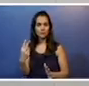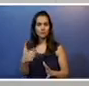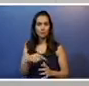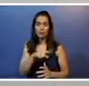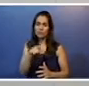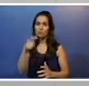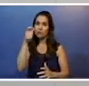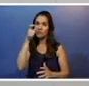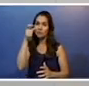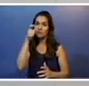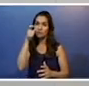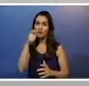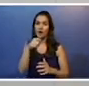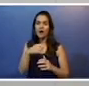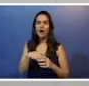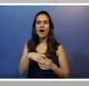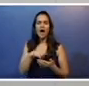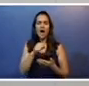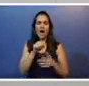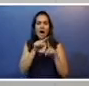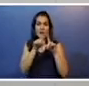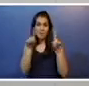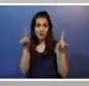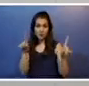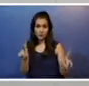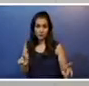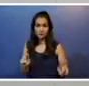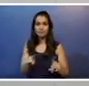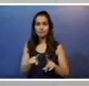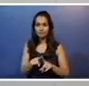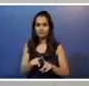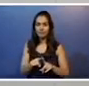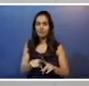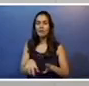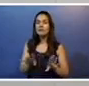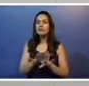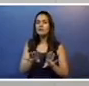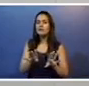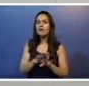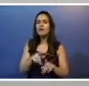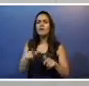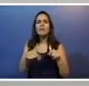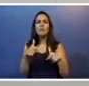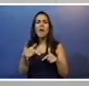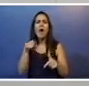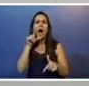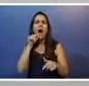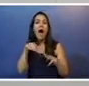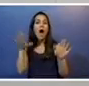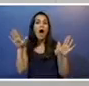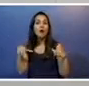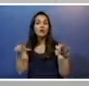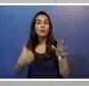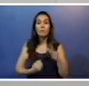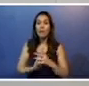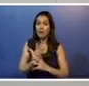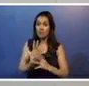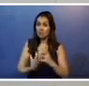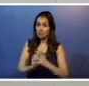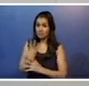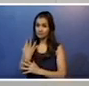Observar imagens da página 232. Vamos trabalhar as aves e as plantas.